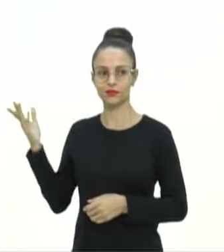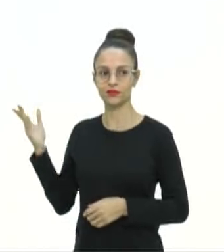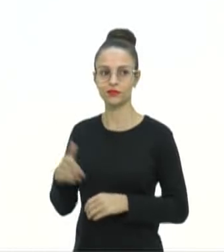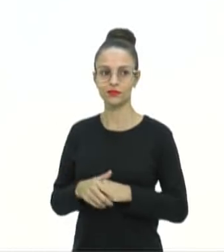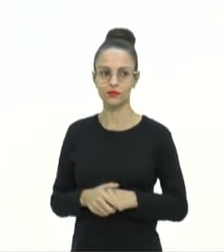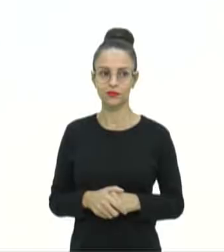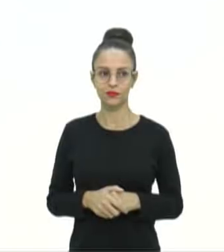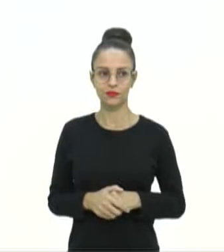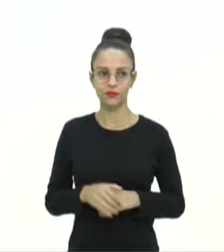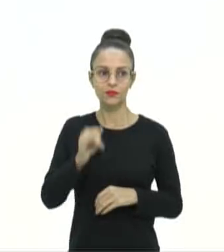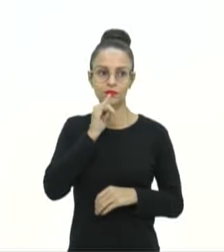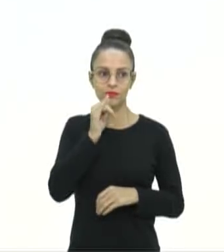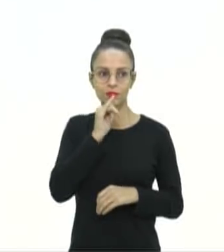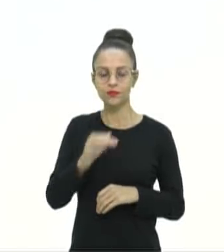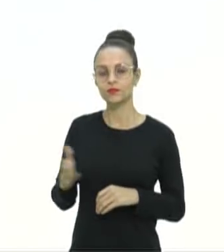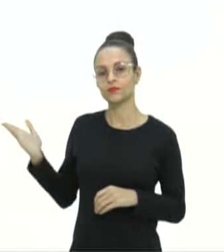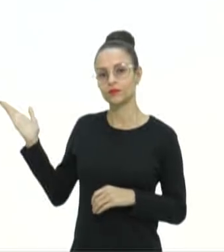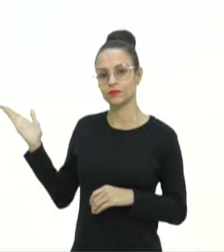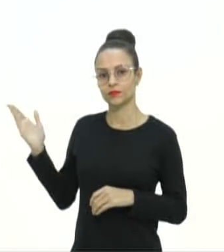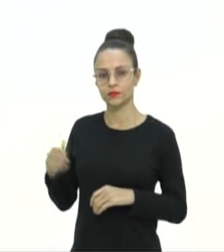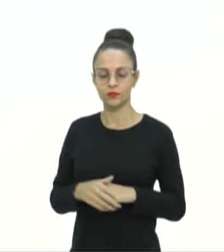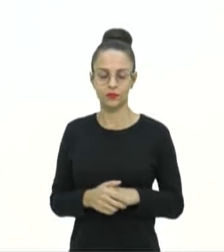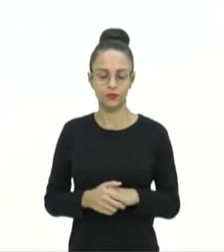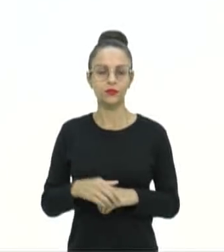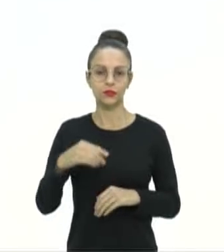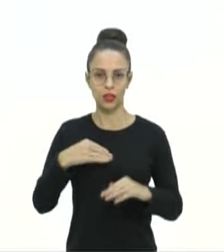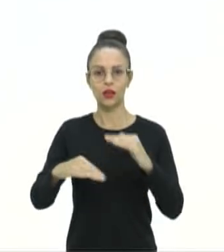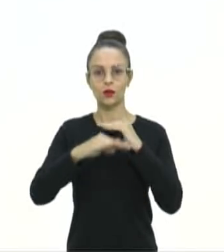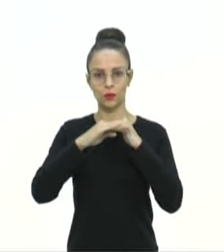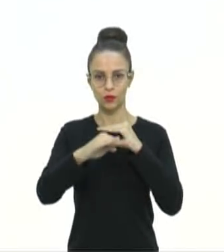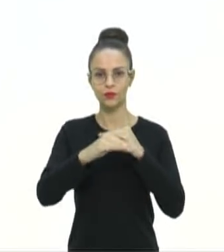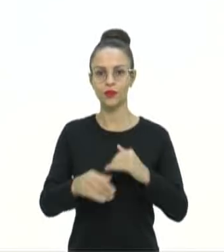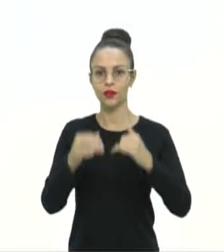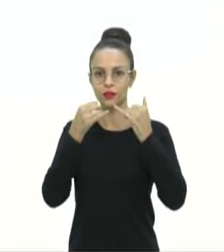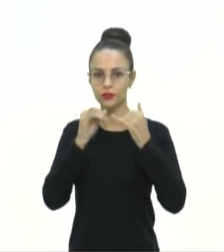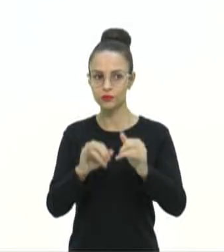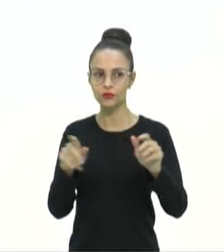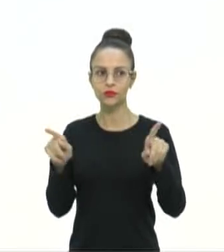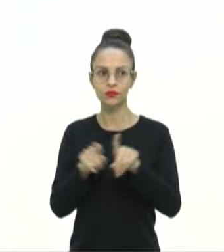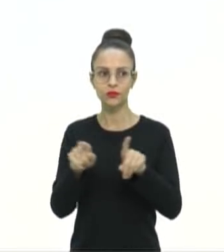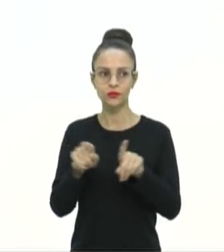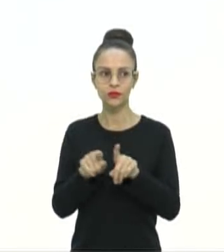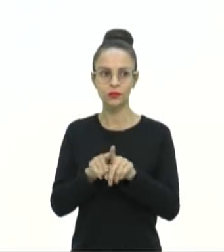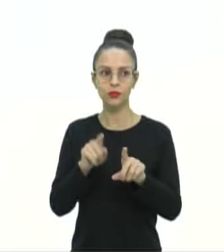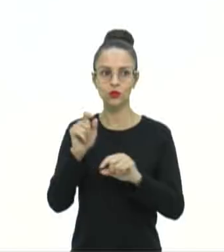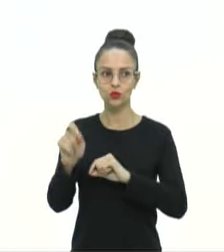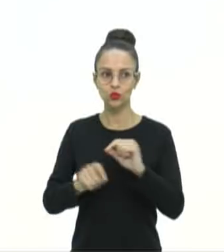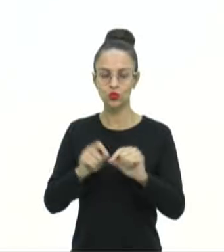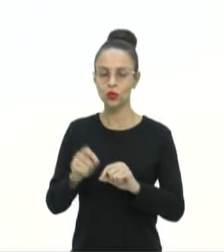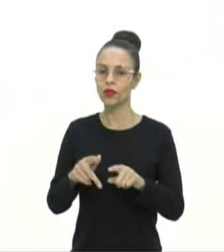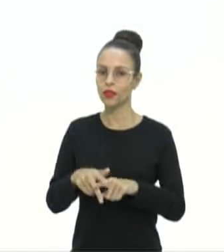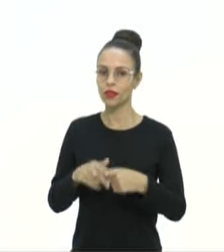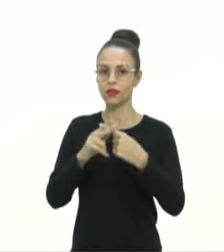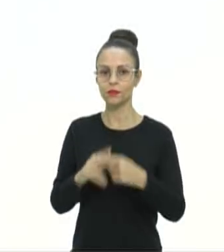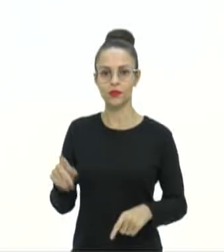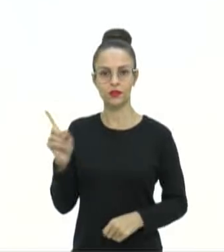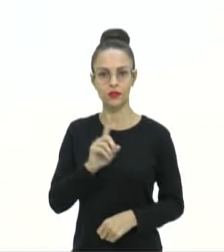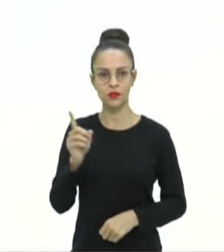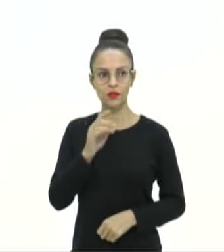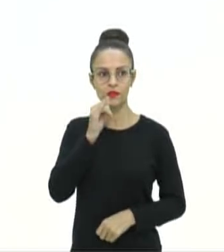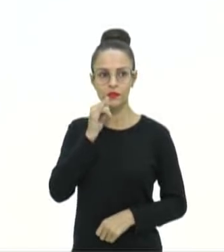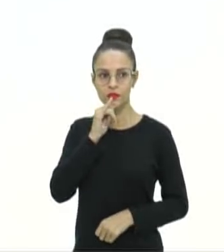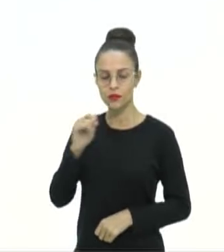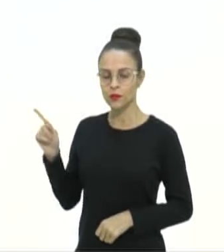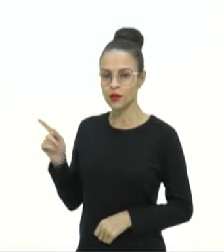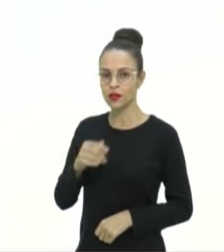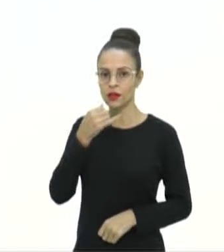No exemplo ó, aqui ao lado, né, embaixo, temos a conservação de energia, mas também não temos a conservação de energia mecânica, né? Por exemplo, a